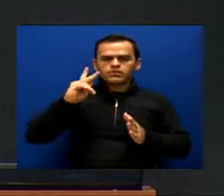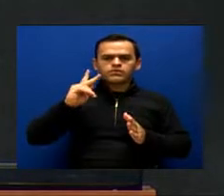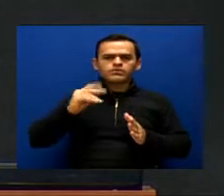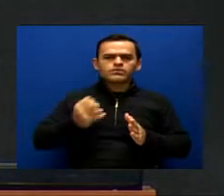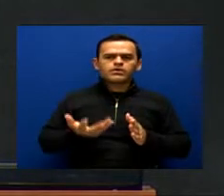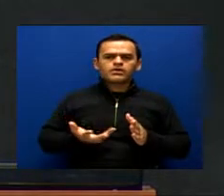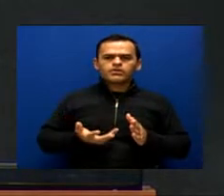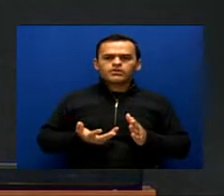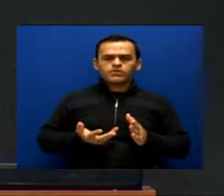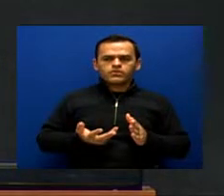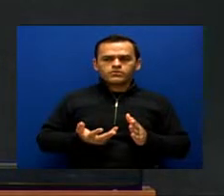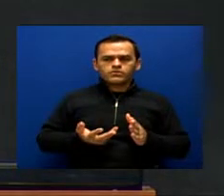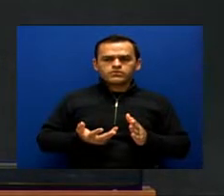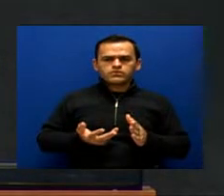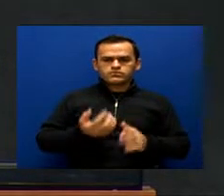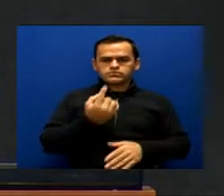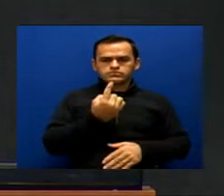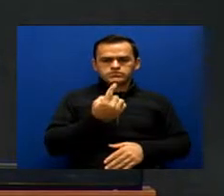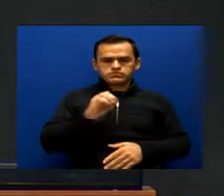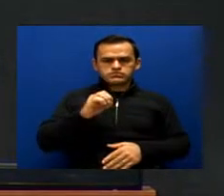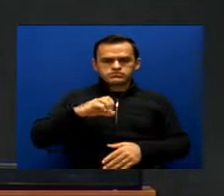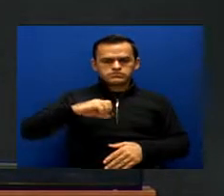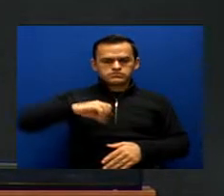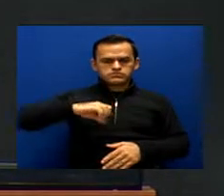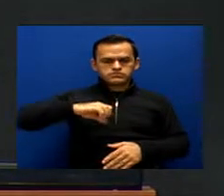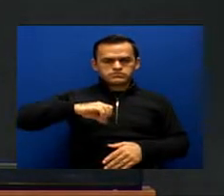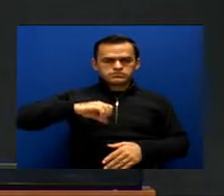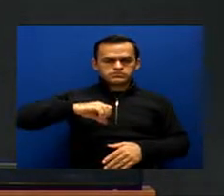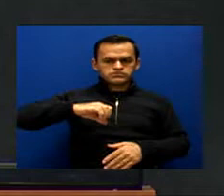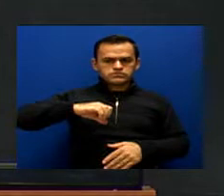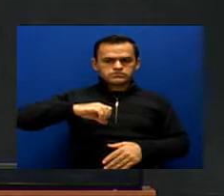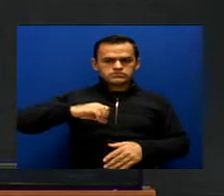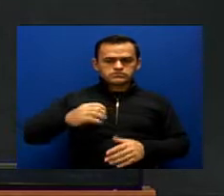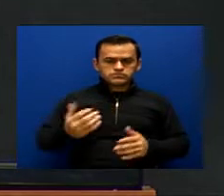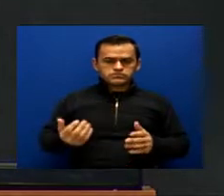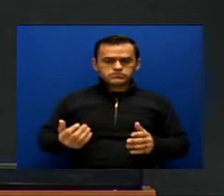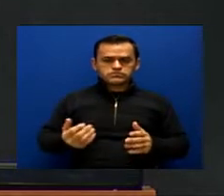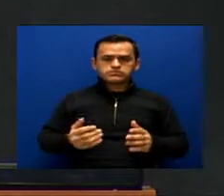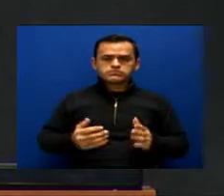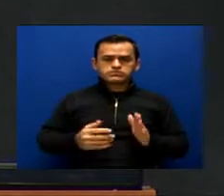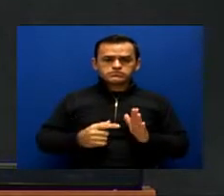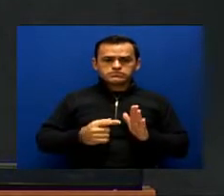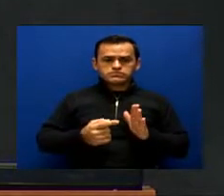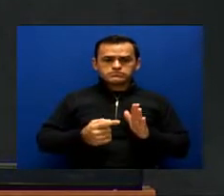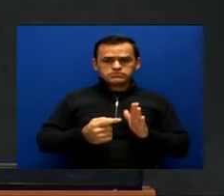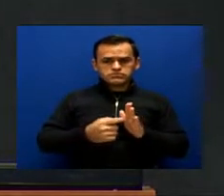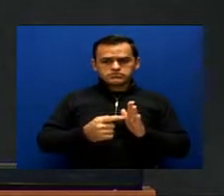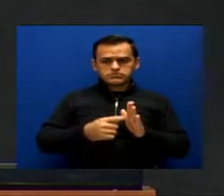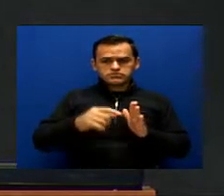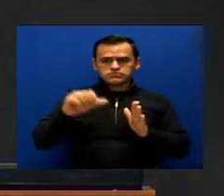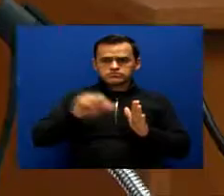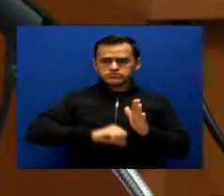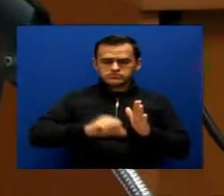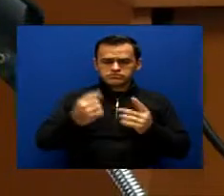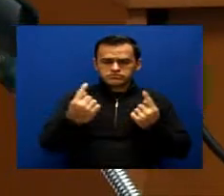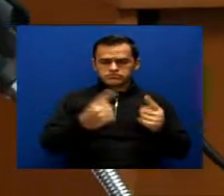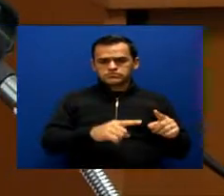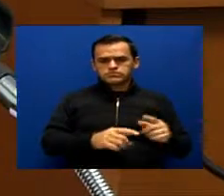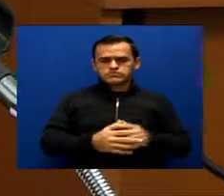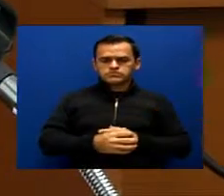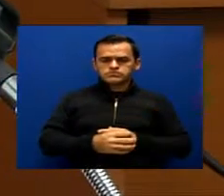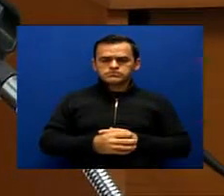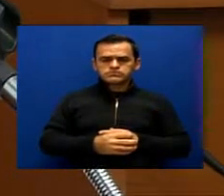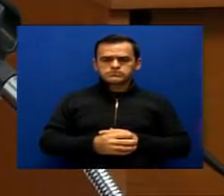Não. 109. Então, mas ele entrou e foi retirado, foi prejudicado, vereador Martinez. Sim, mas